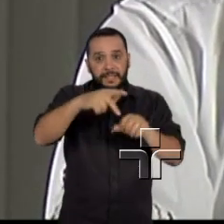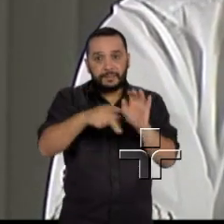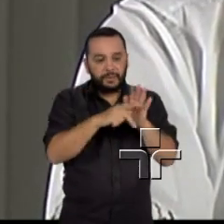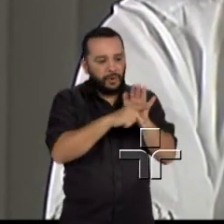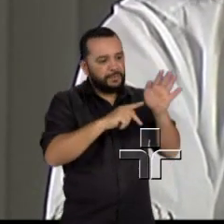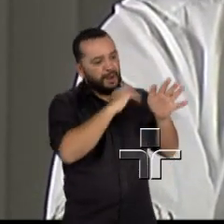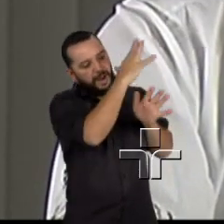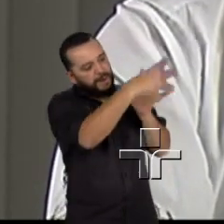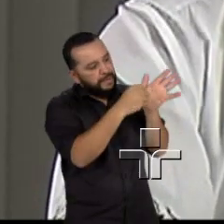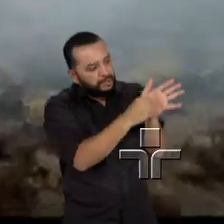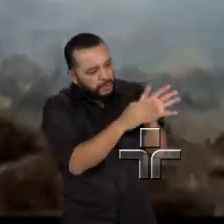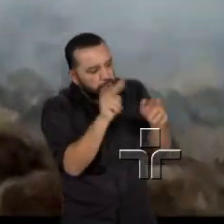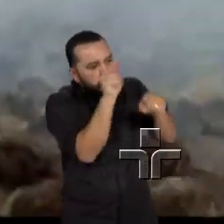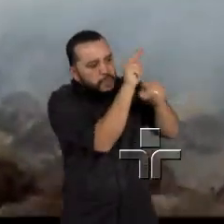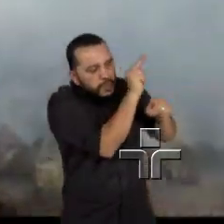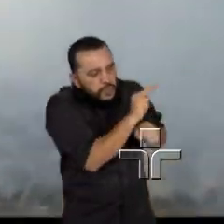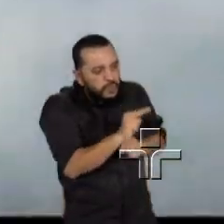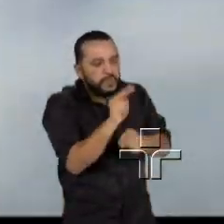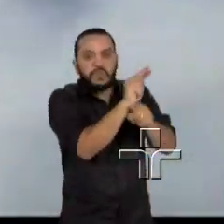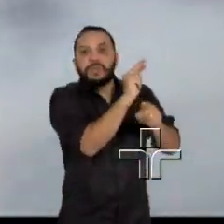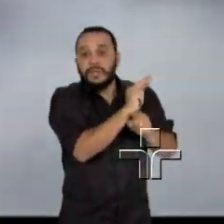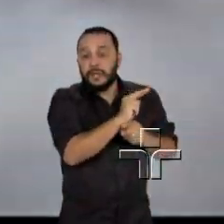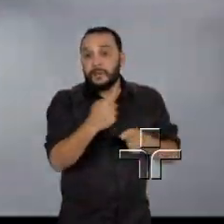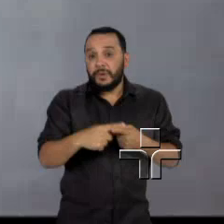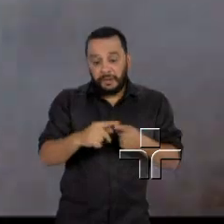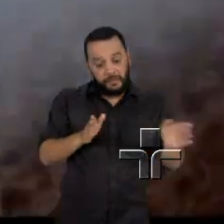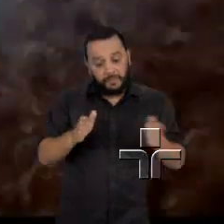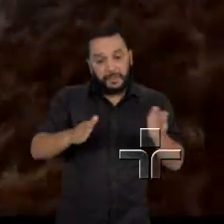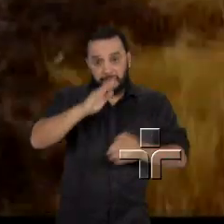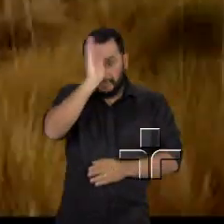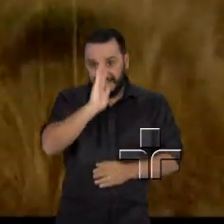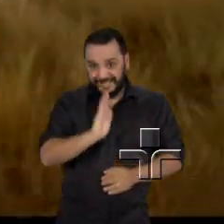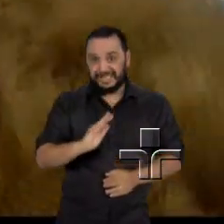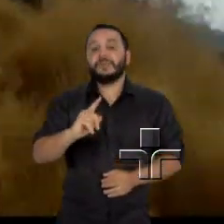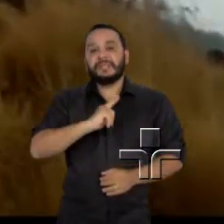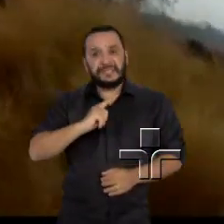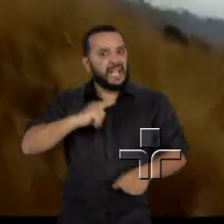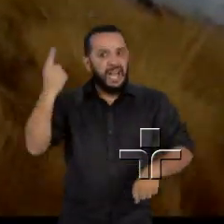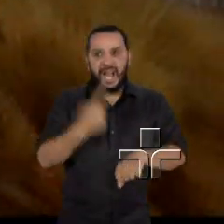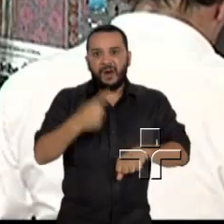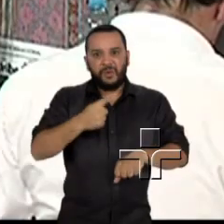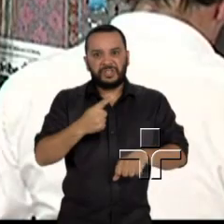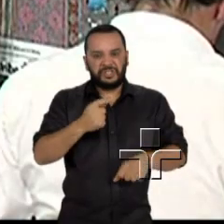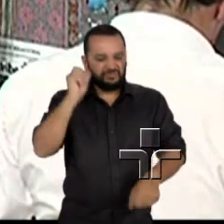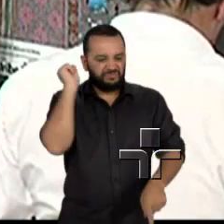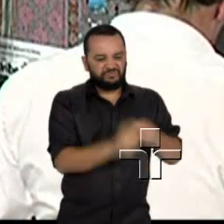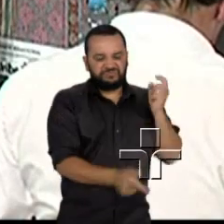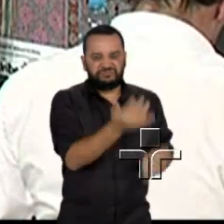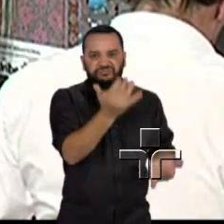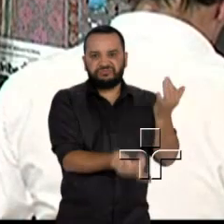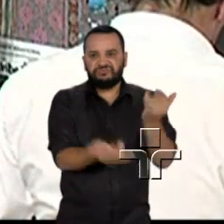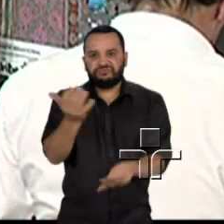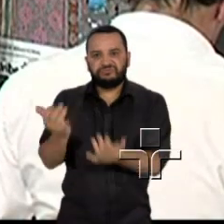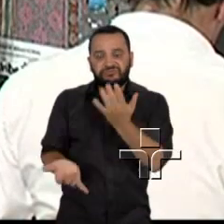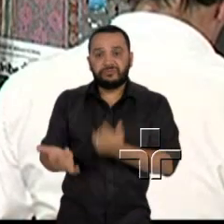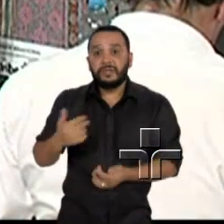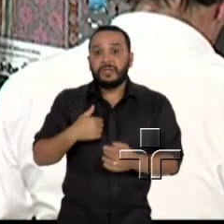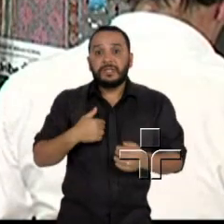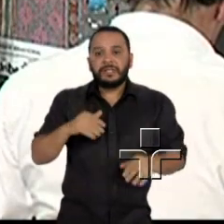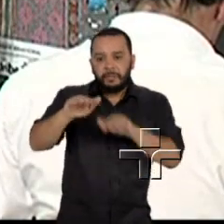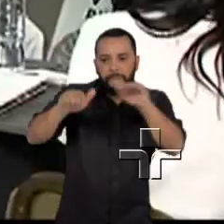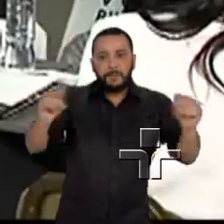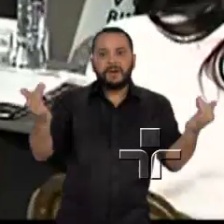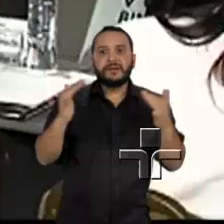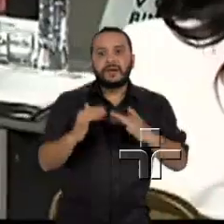proteção da floresta tropical no momento em que o Brasil enfrenta um número recorde de incêndios. O encontro deve ser no dia